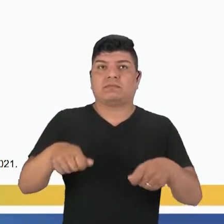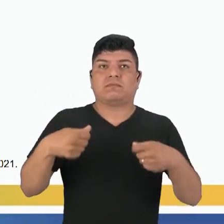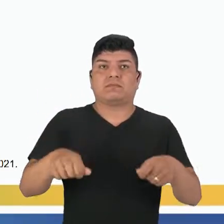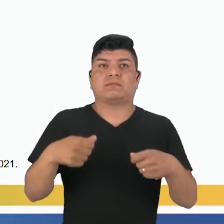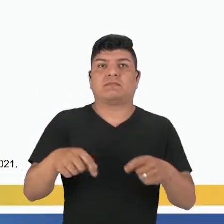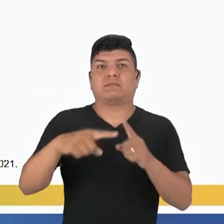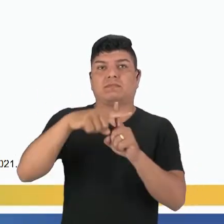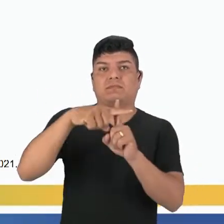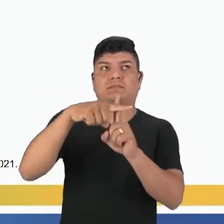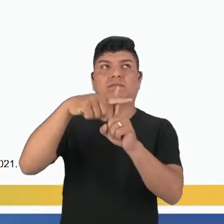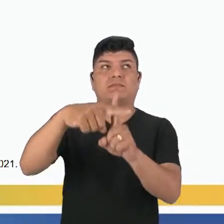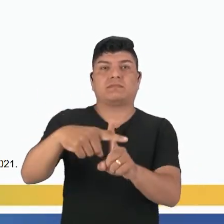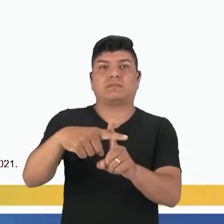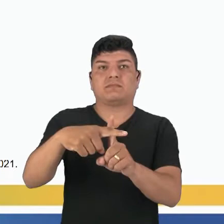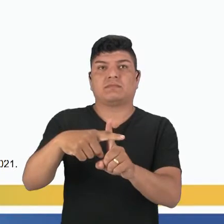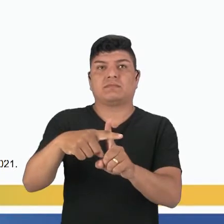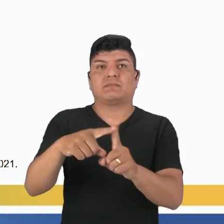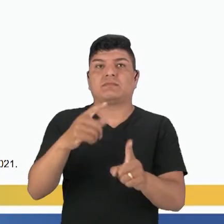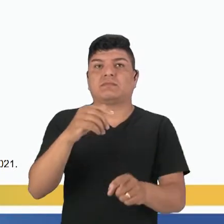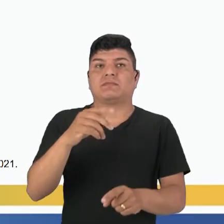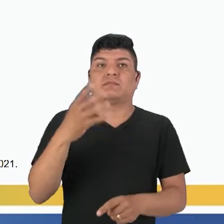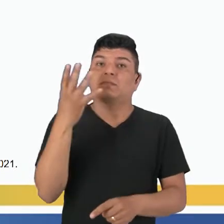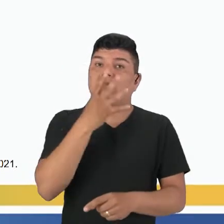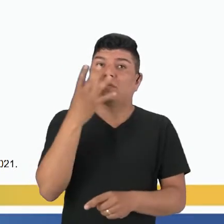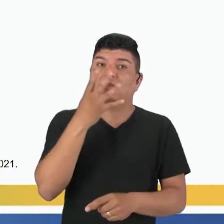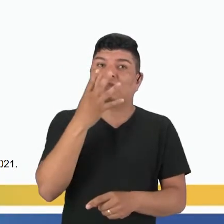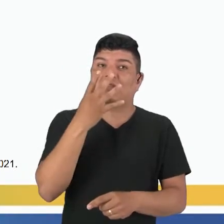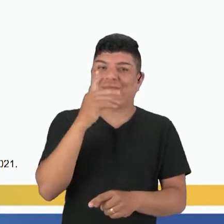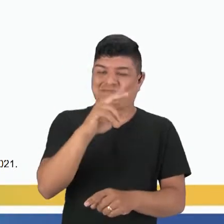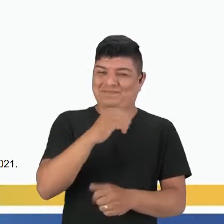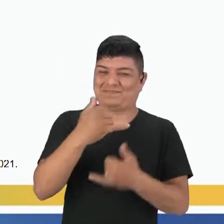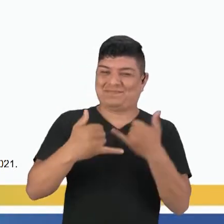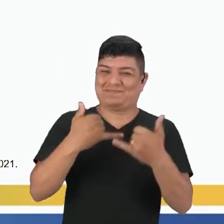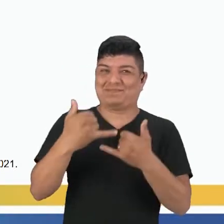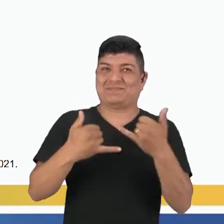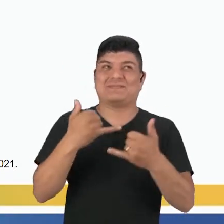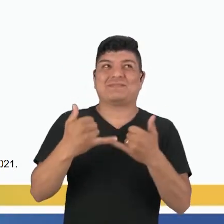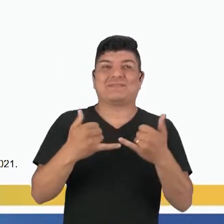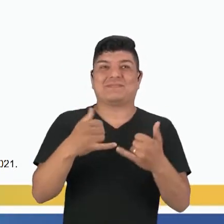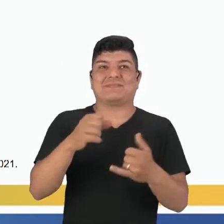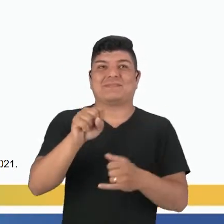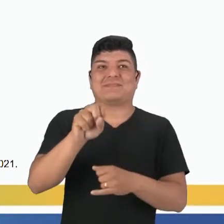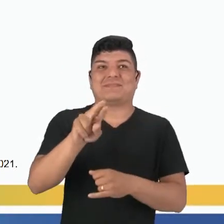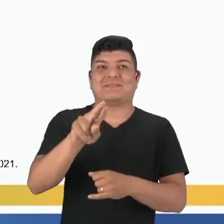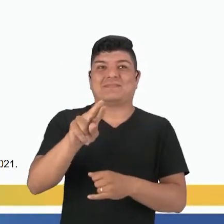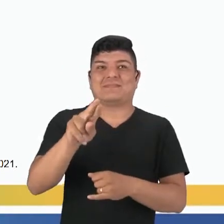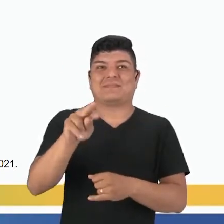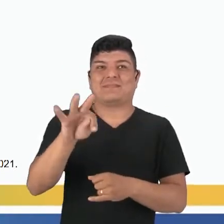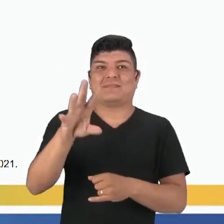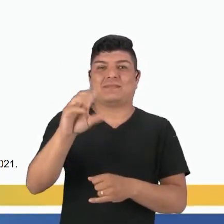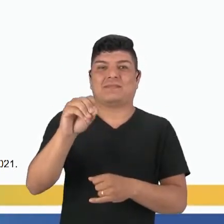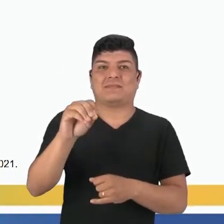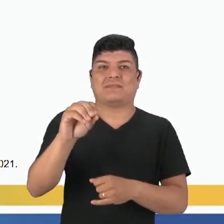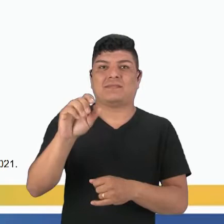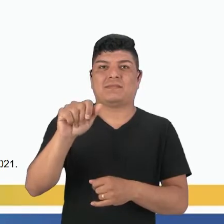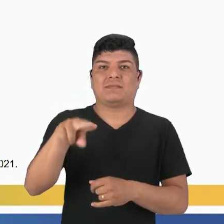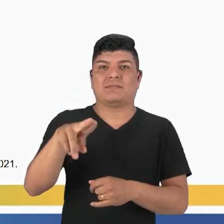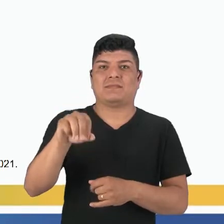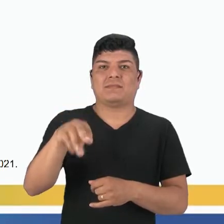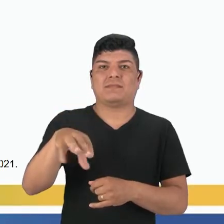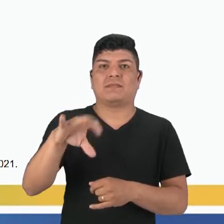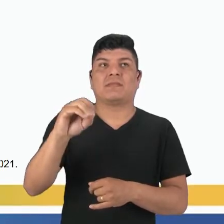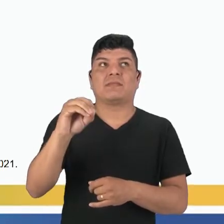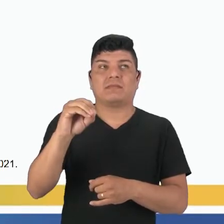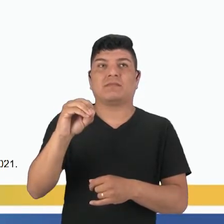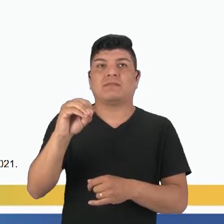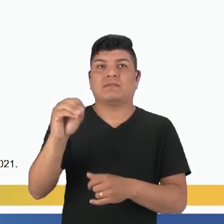positiva. Nesse caso aqui, joga cerveja de trigo. Não, brincadeira, isso aqui é sulfato de alumínio. O sulfato de alumínio está sendo despejado